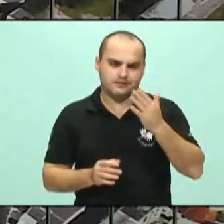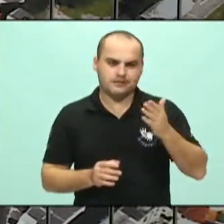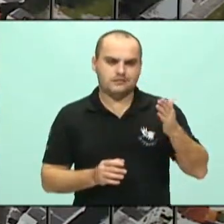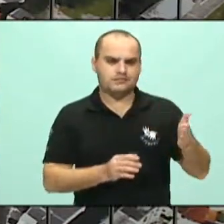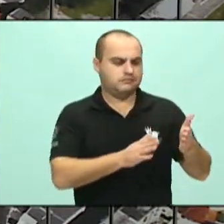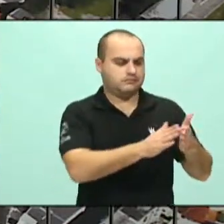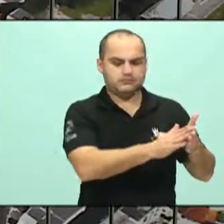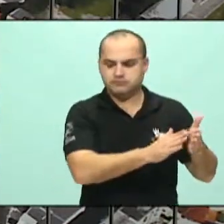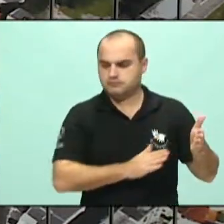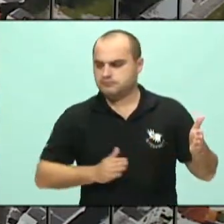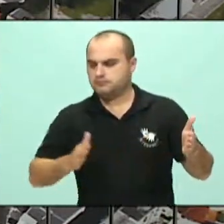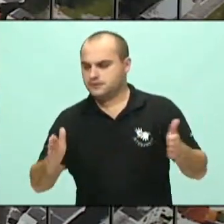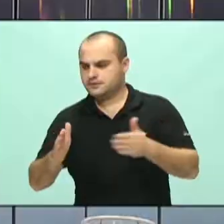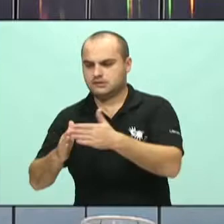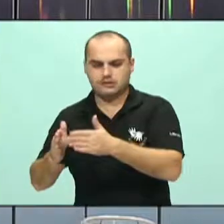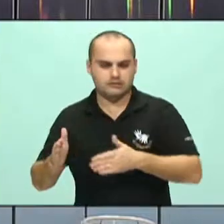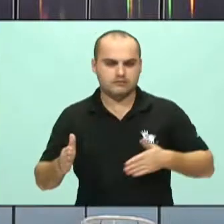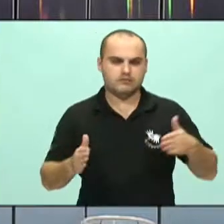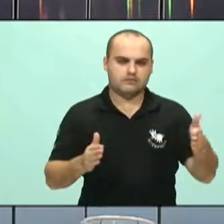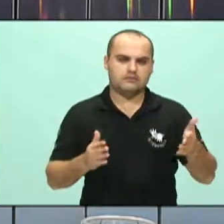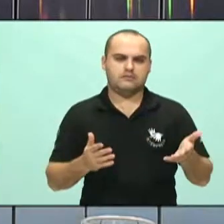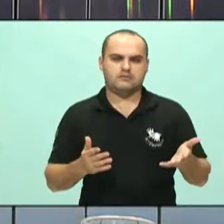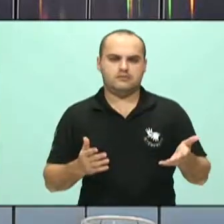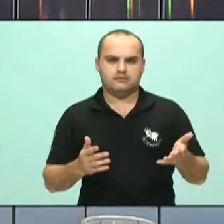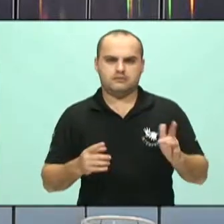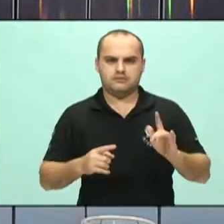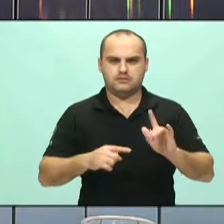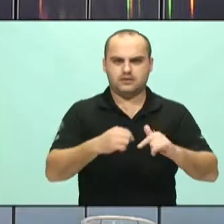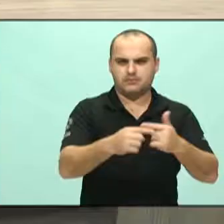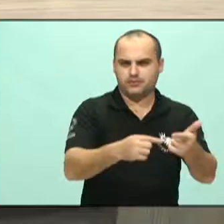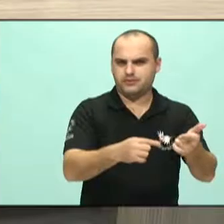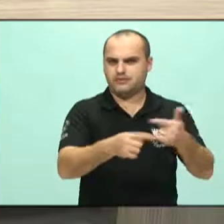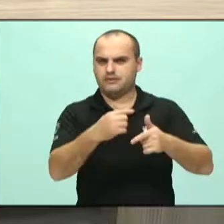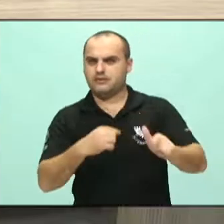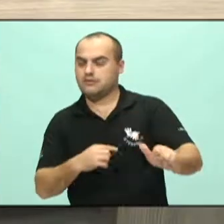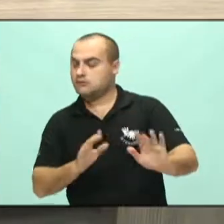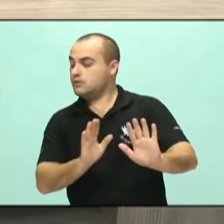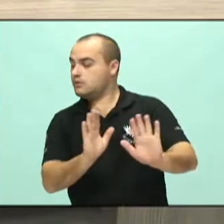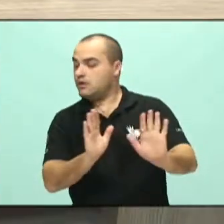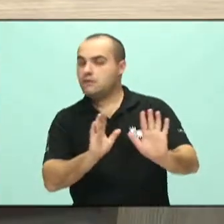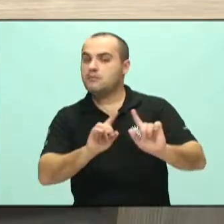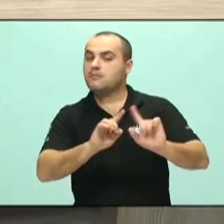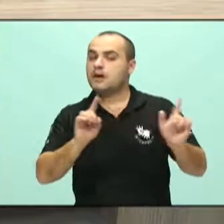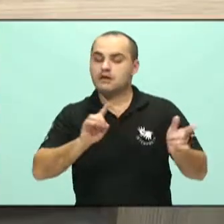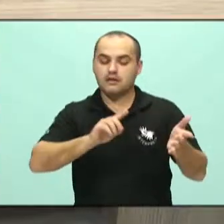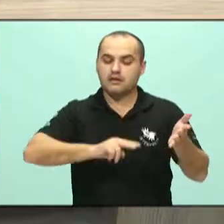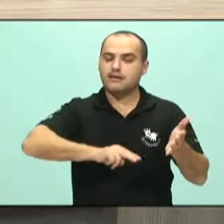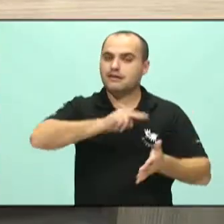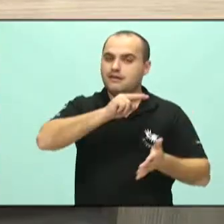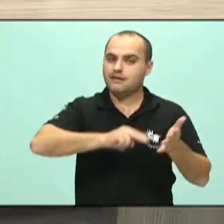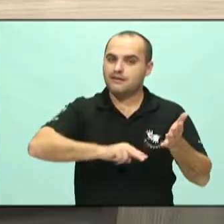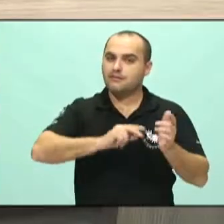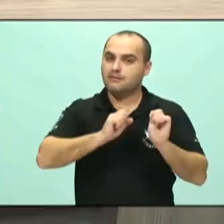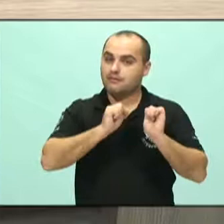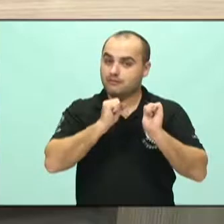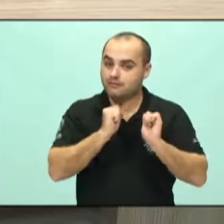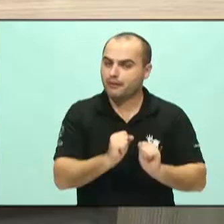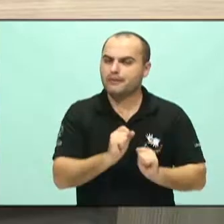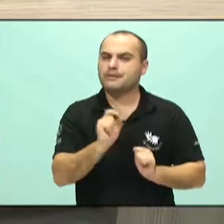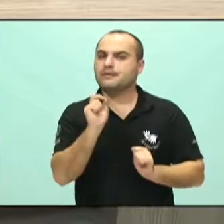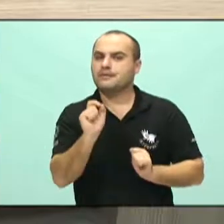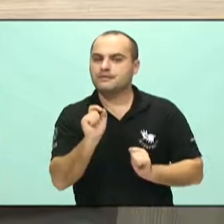depois da República. O que é da República vem depois da monarquia, mas a leitura pode ser feita, diríamos